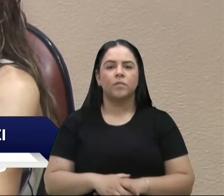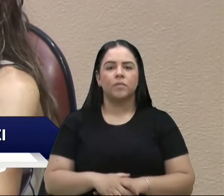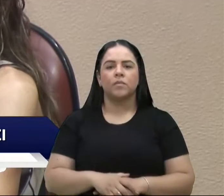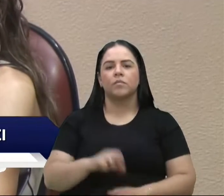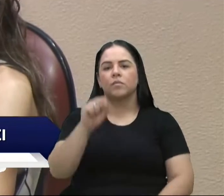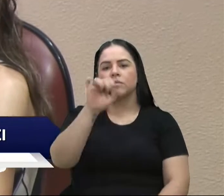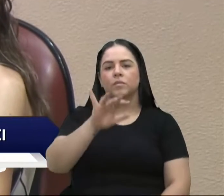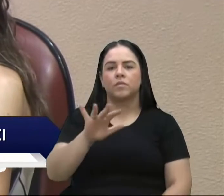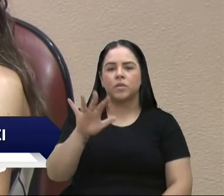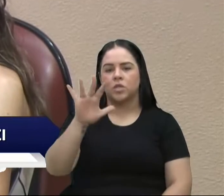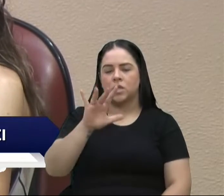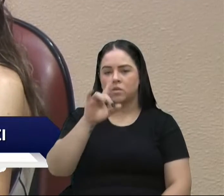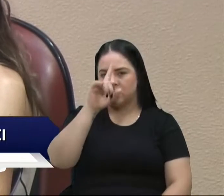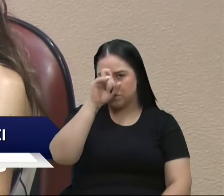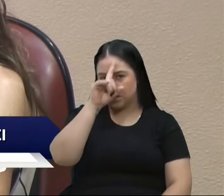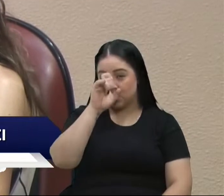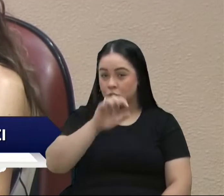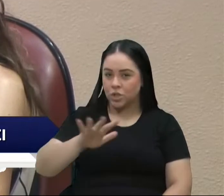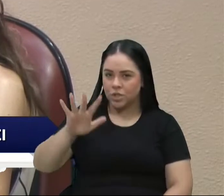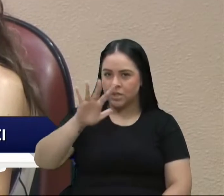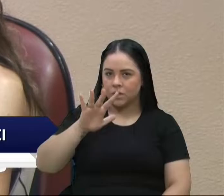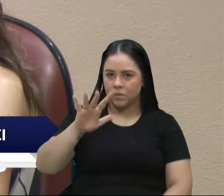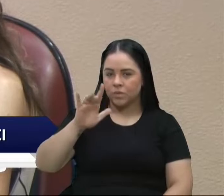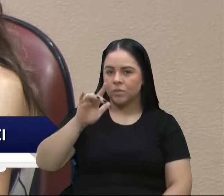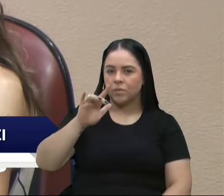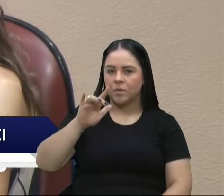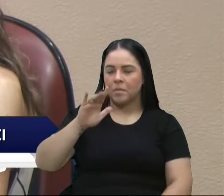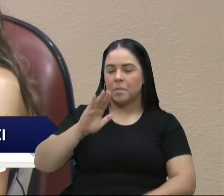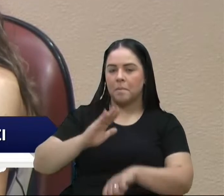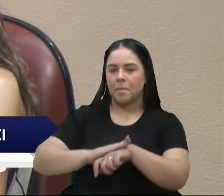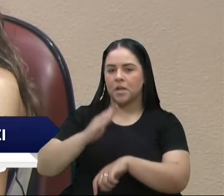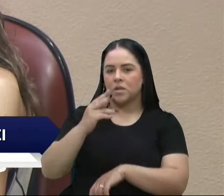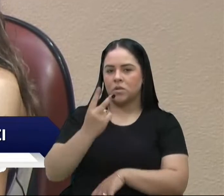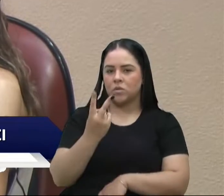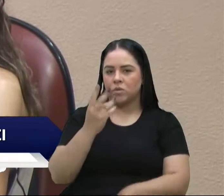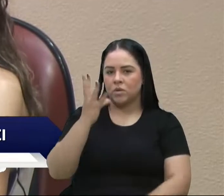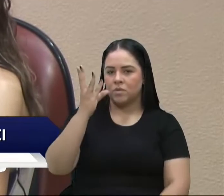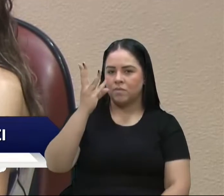Geral já produziu a mais nesse exercício